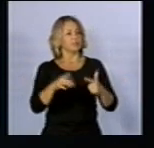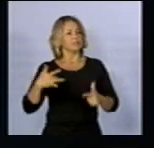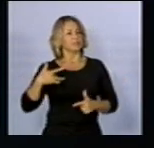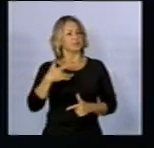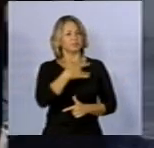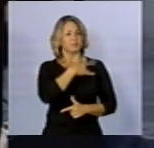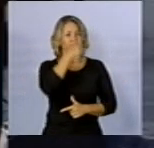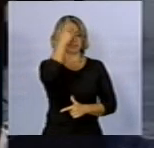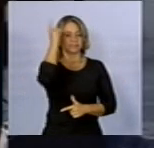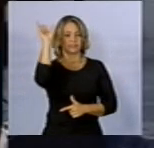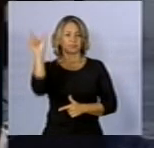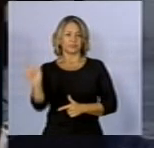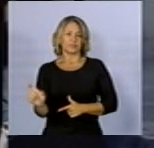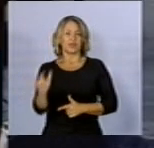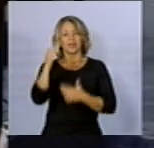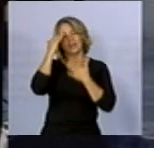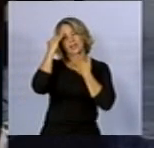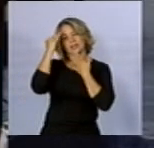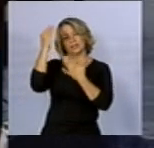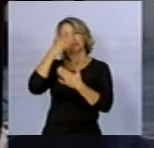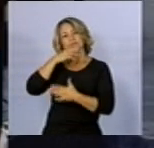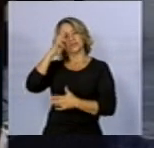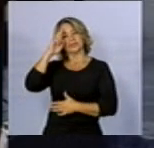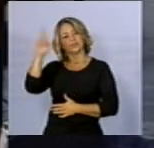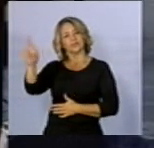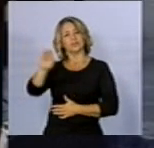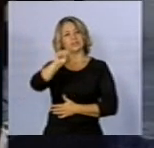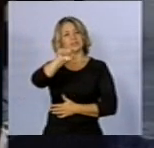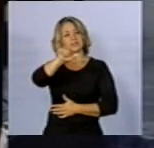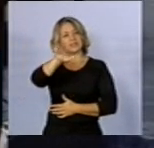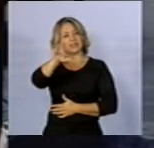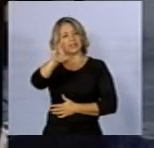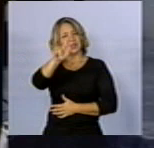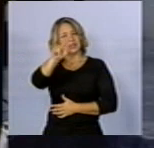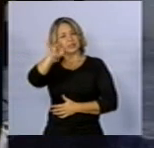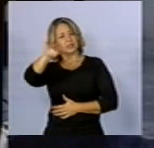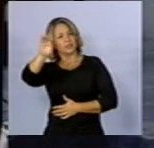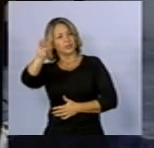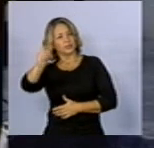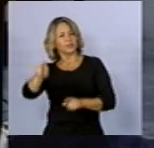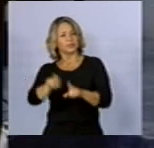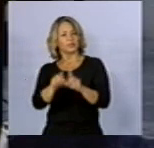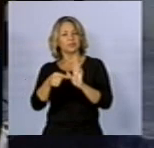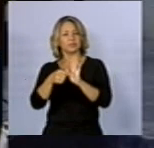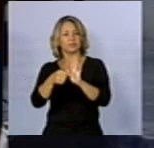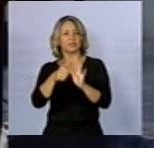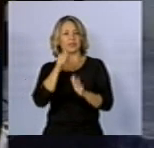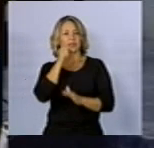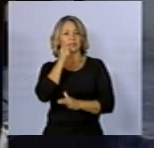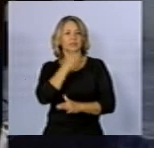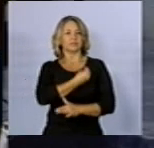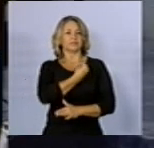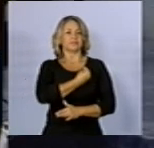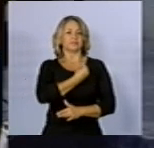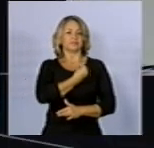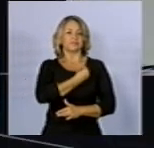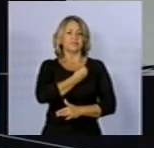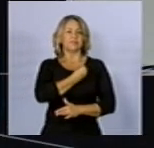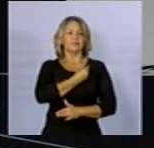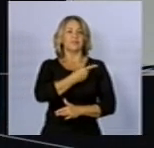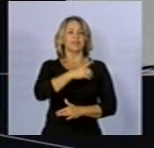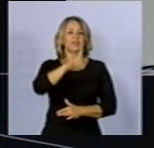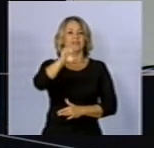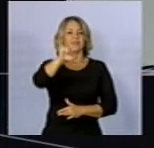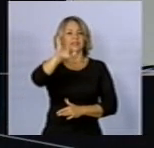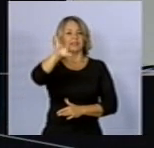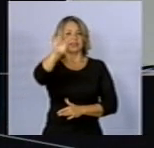Obrigado, senhor. Agradeço ao Dr. Sérgio Koifman. Registro a presença da doutora Grace Mendonça, da Advocacia Geral da União,